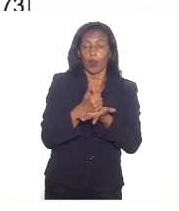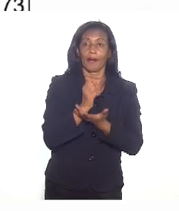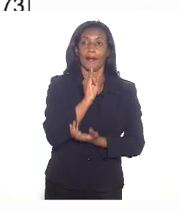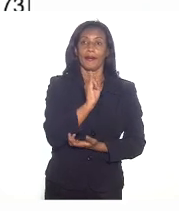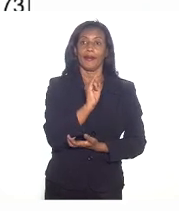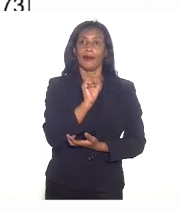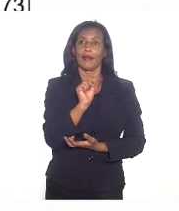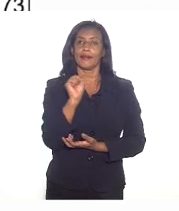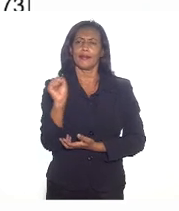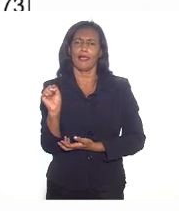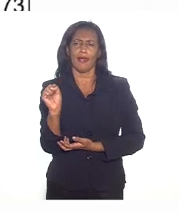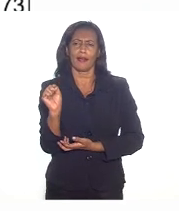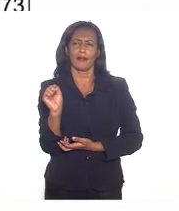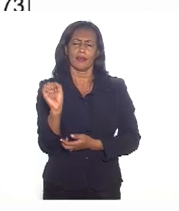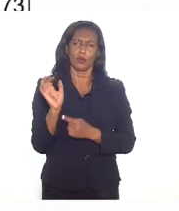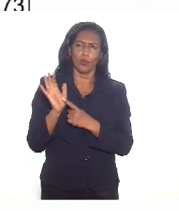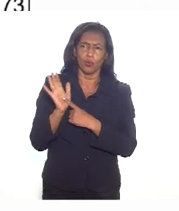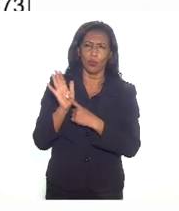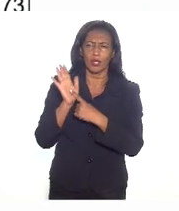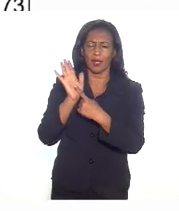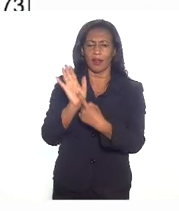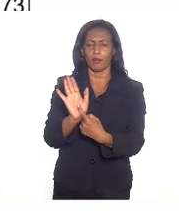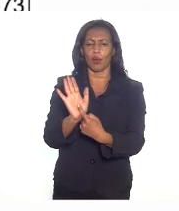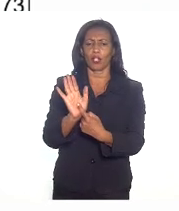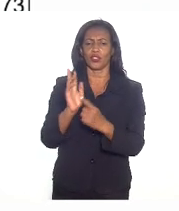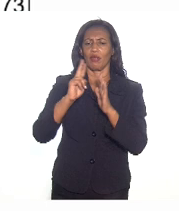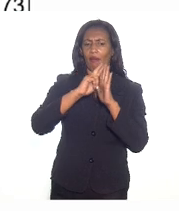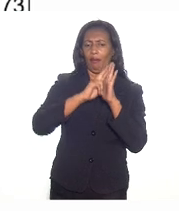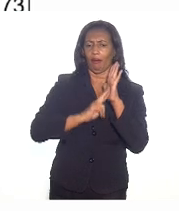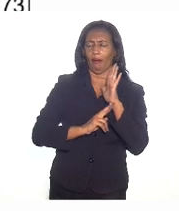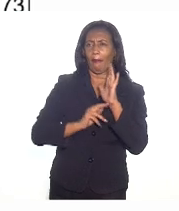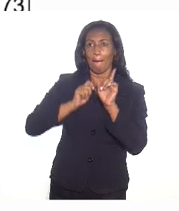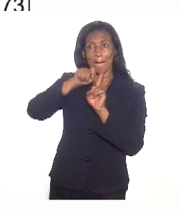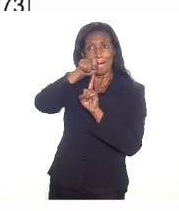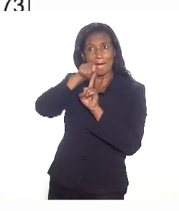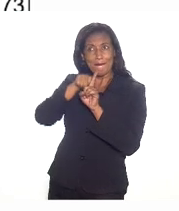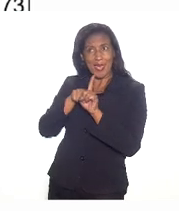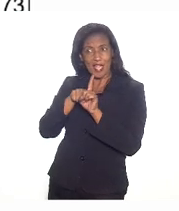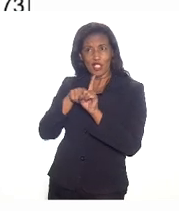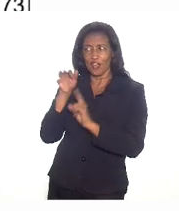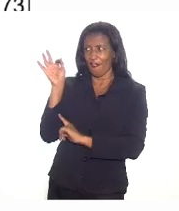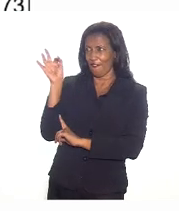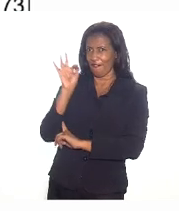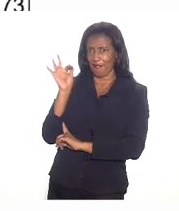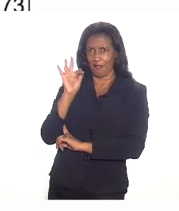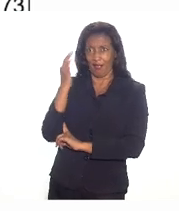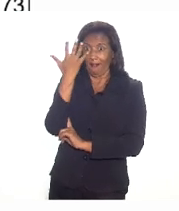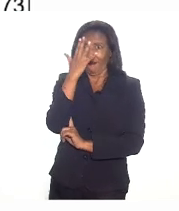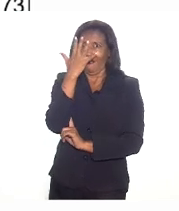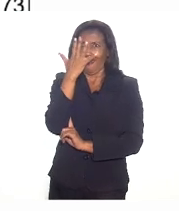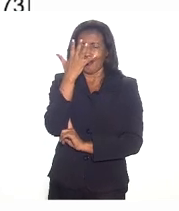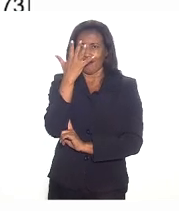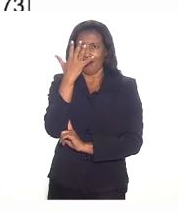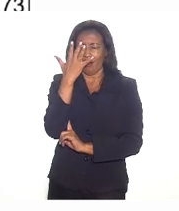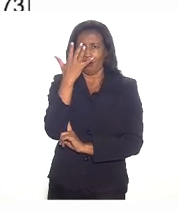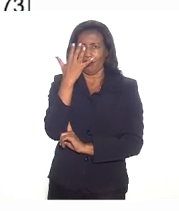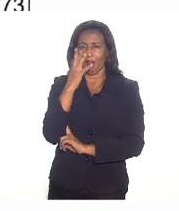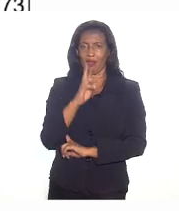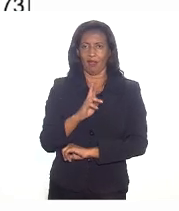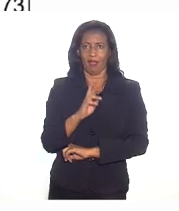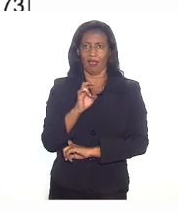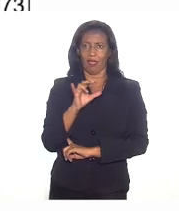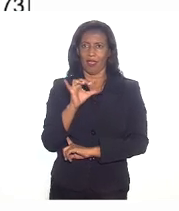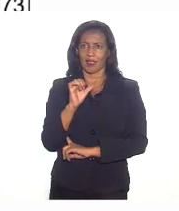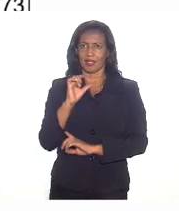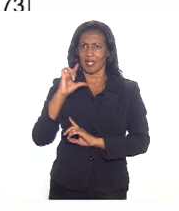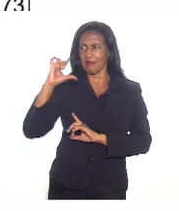Rio. O que ela mostra é que, via de regra, no mês do carnaval, a receita de ISS é menor do que na média